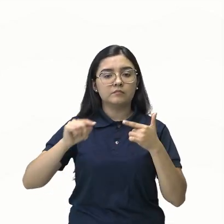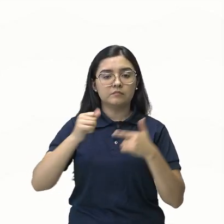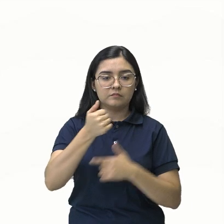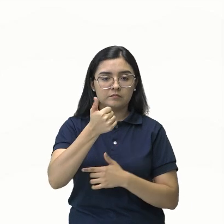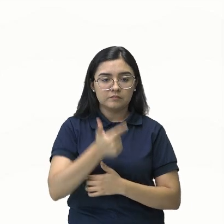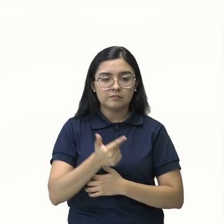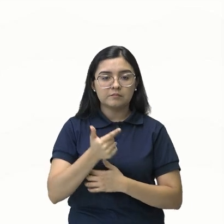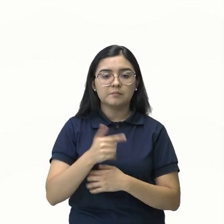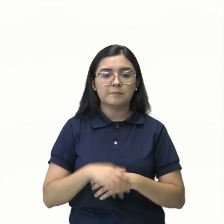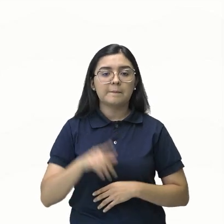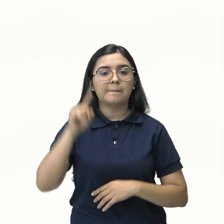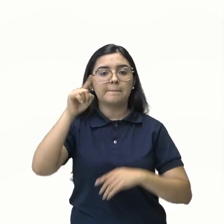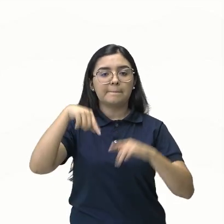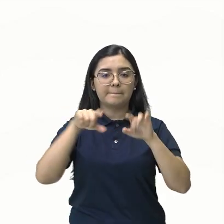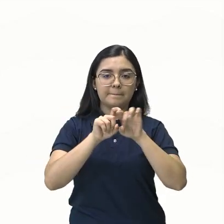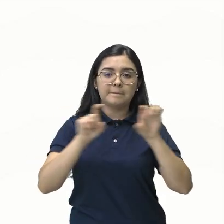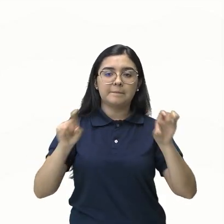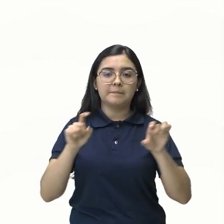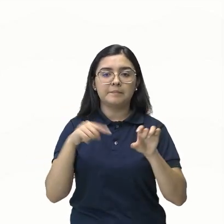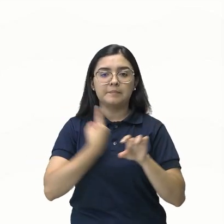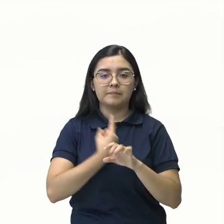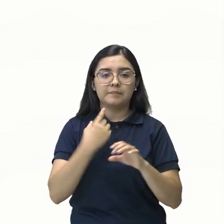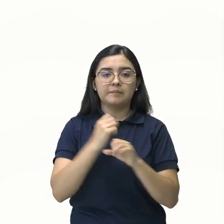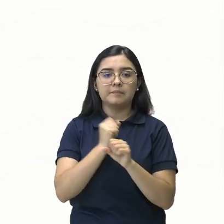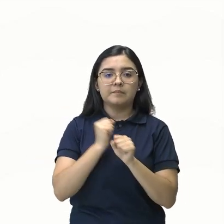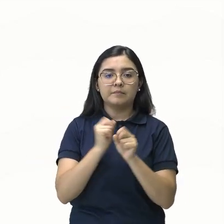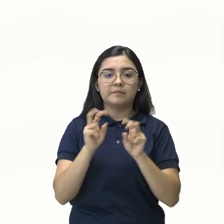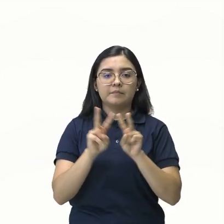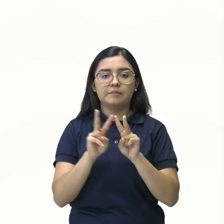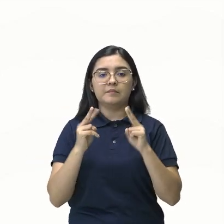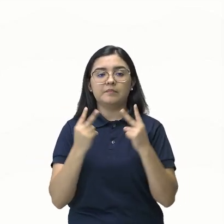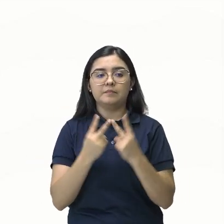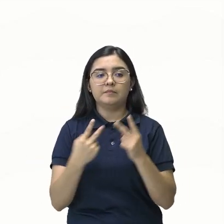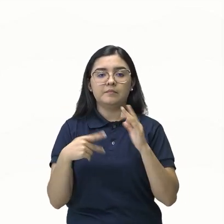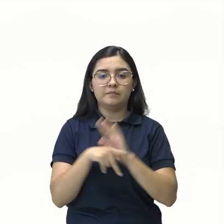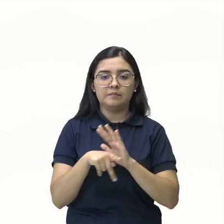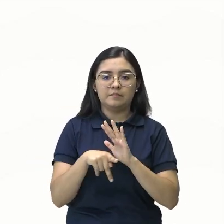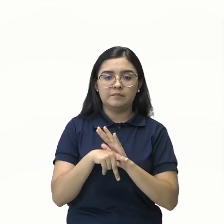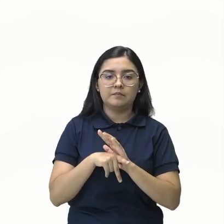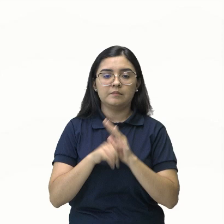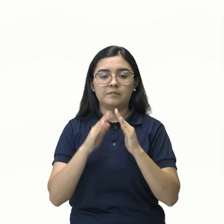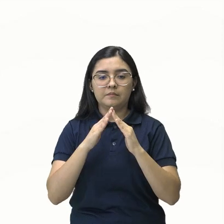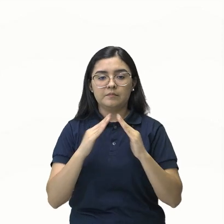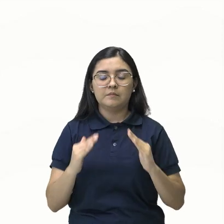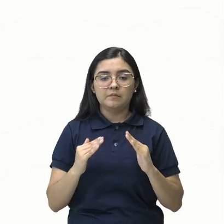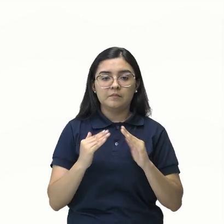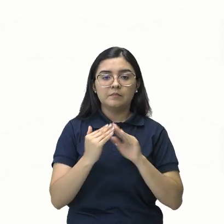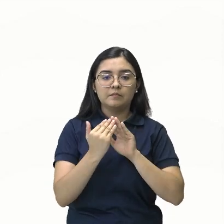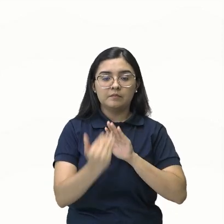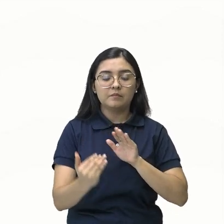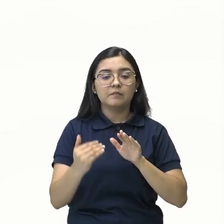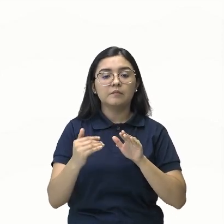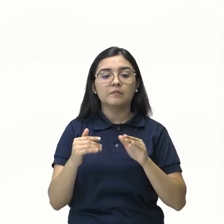12. Essa é a fórmula para a gente calcular o volume de uma pirâmide de base